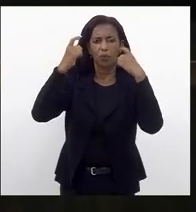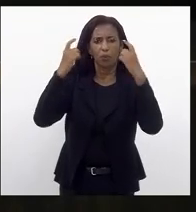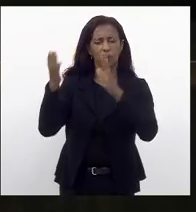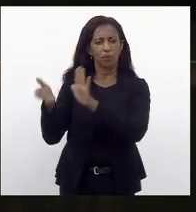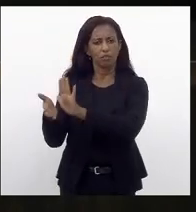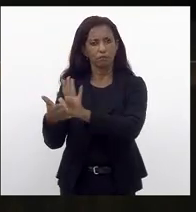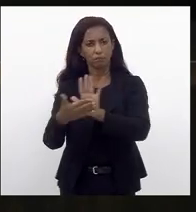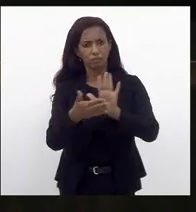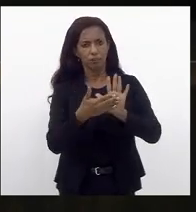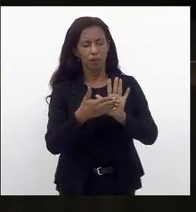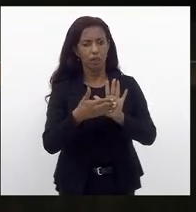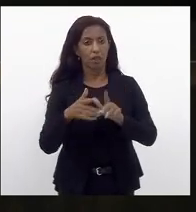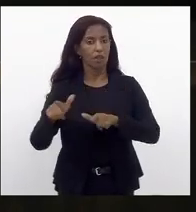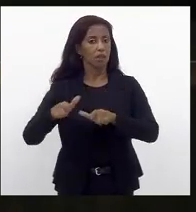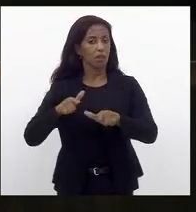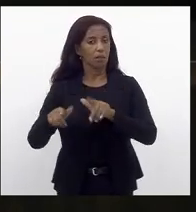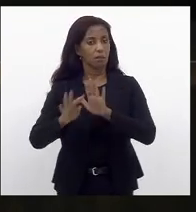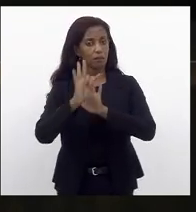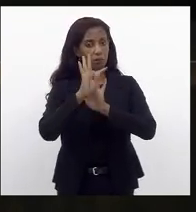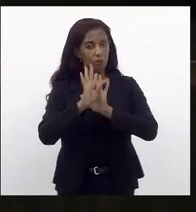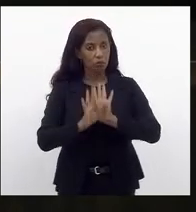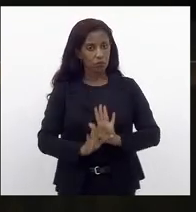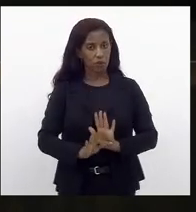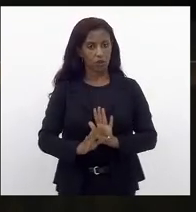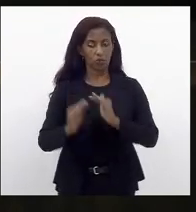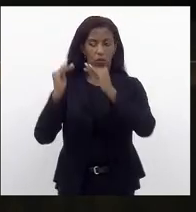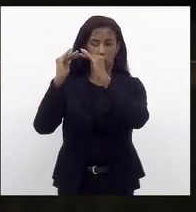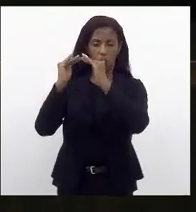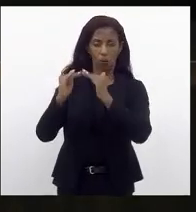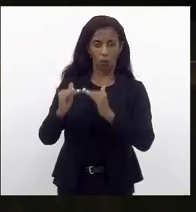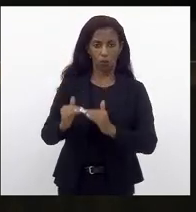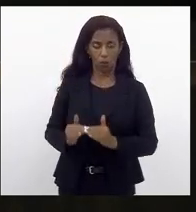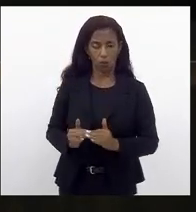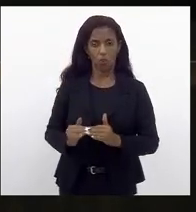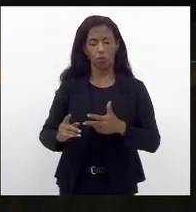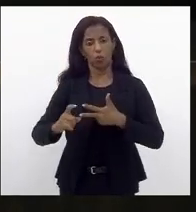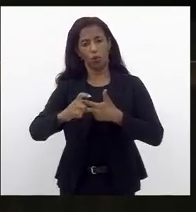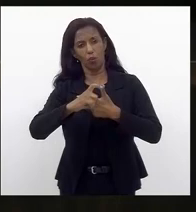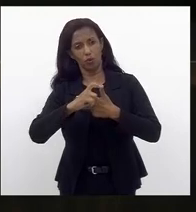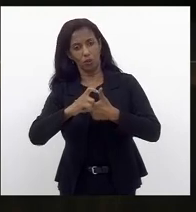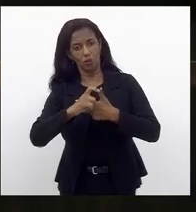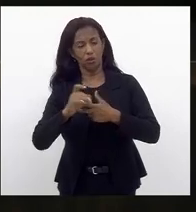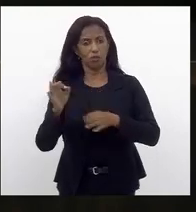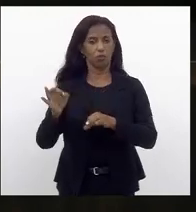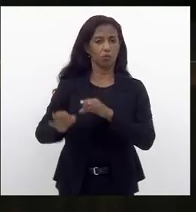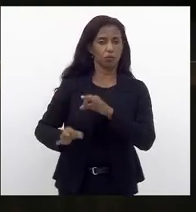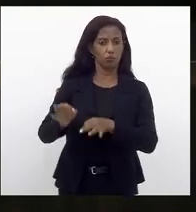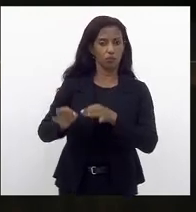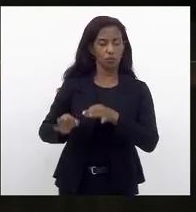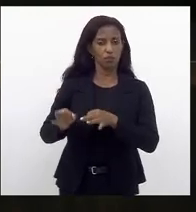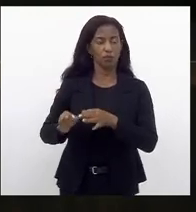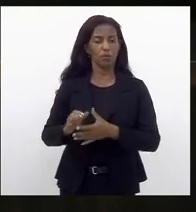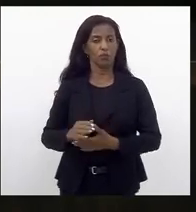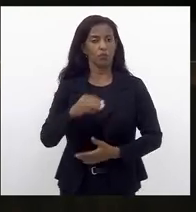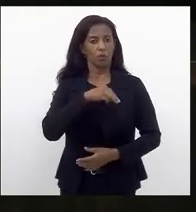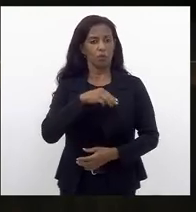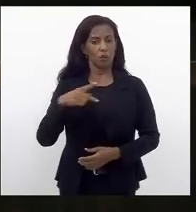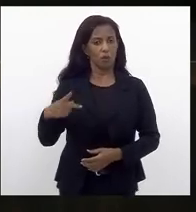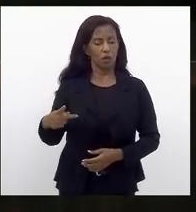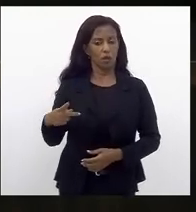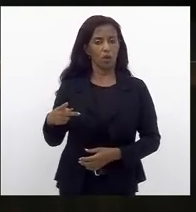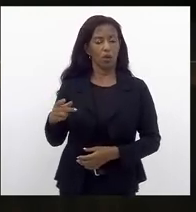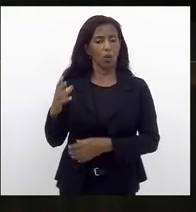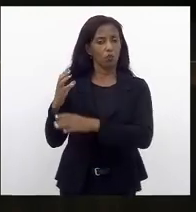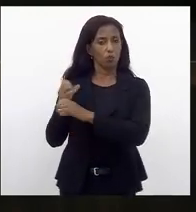e trabalhar por um texto como comum acordo com o Executivo judiciário ministério público e Tribunal